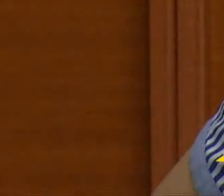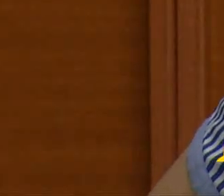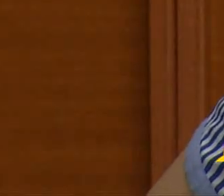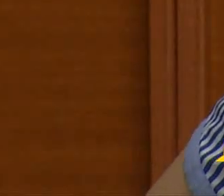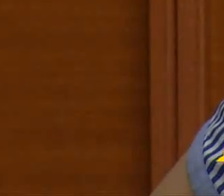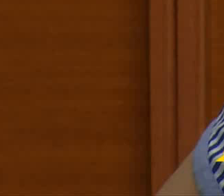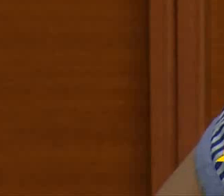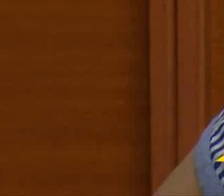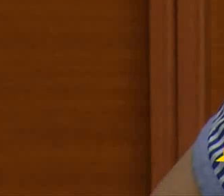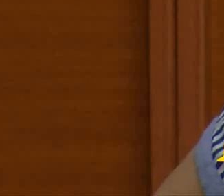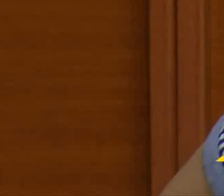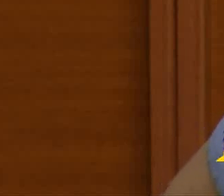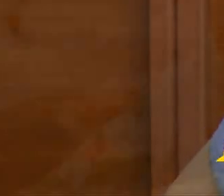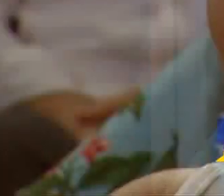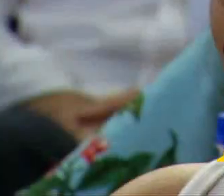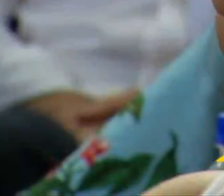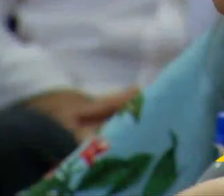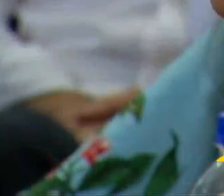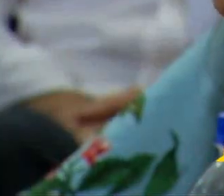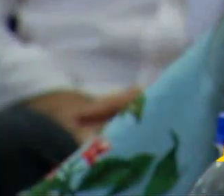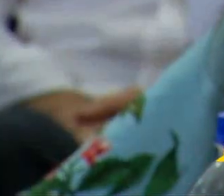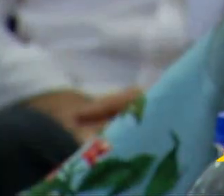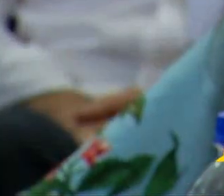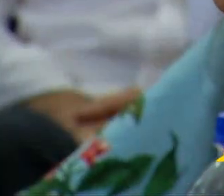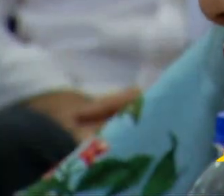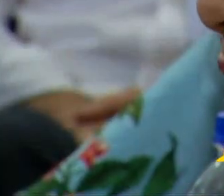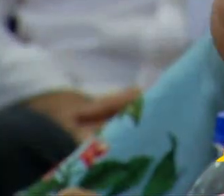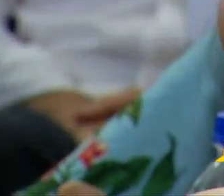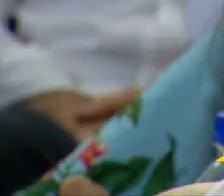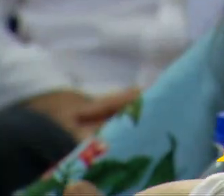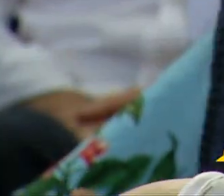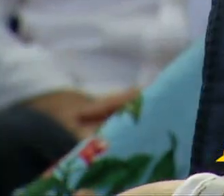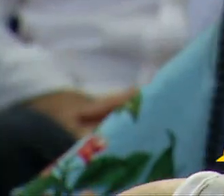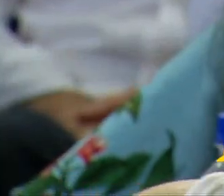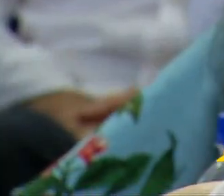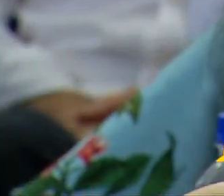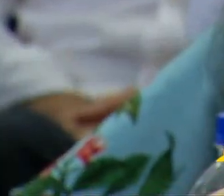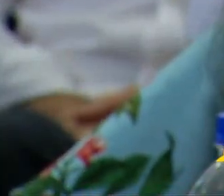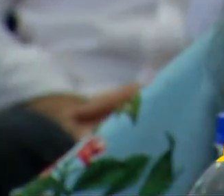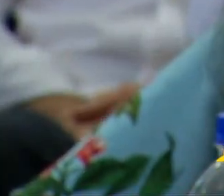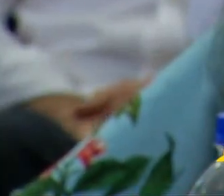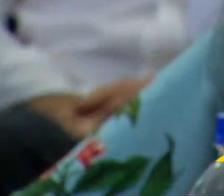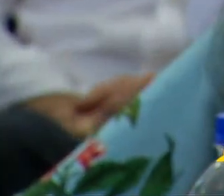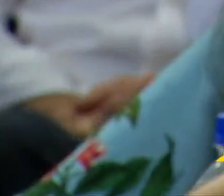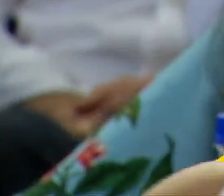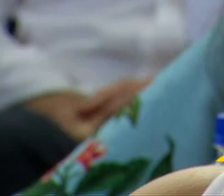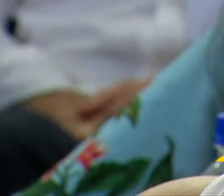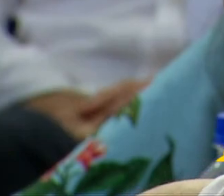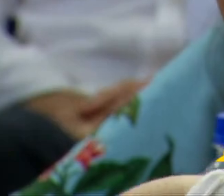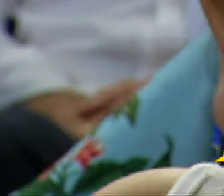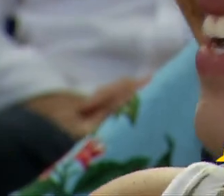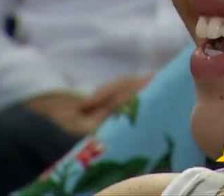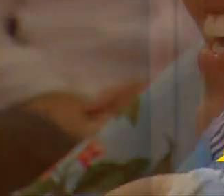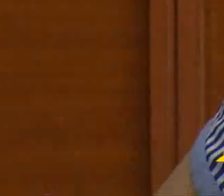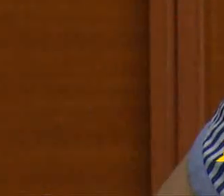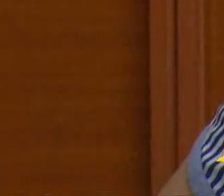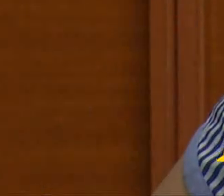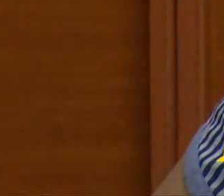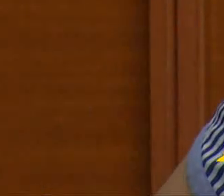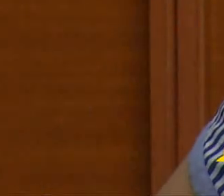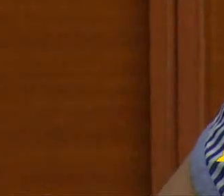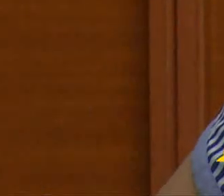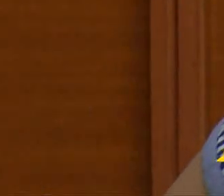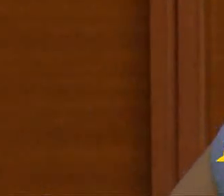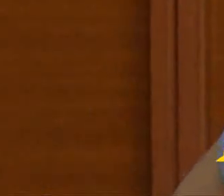aqui. Aquece a minha alma e mantém a minha calma. Não esquece que eu existo e me